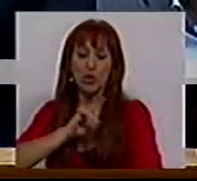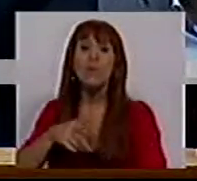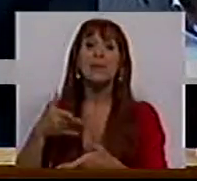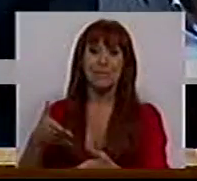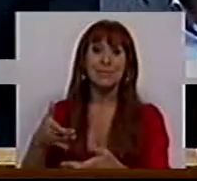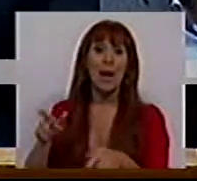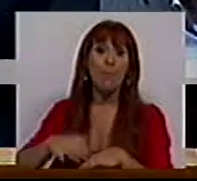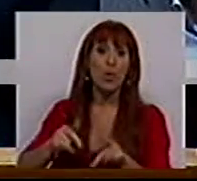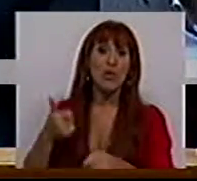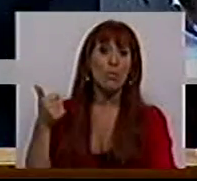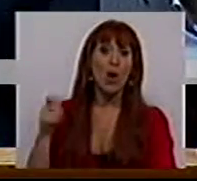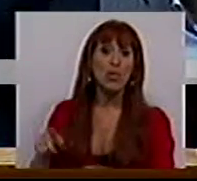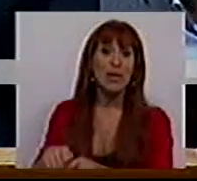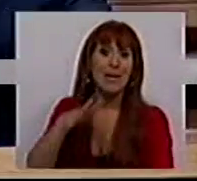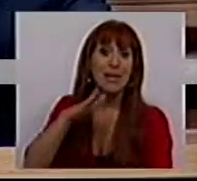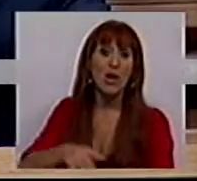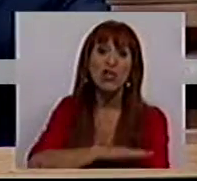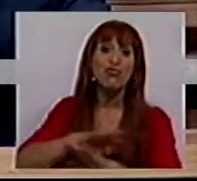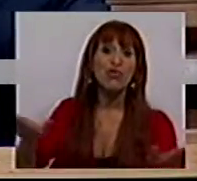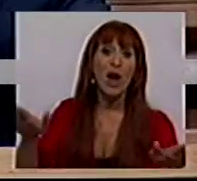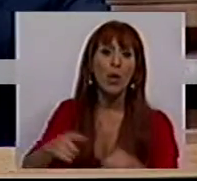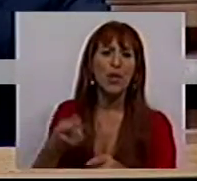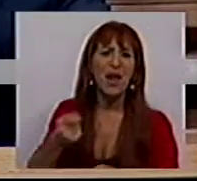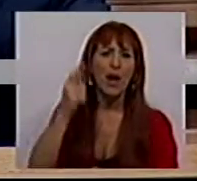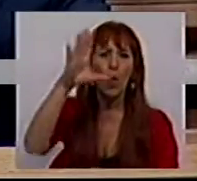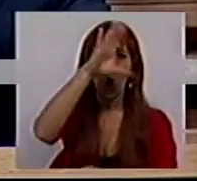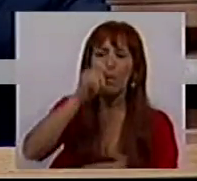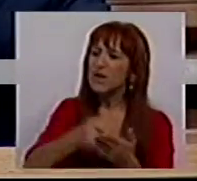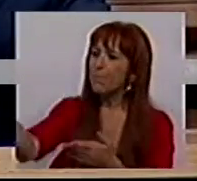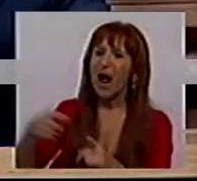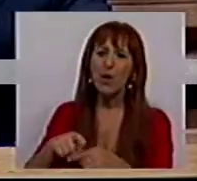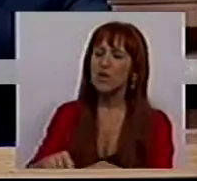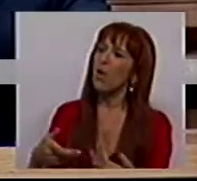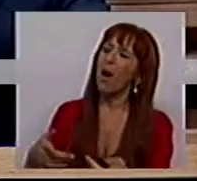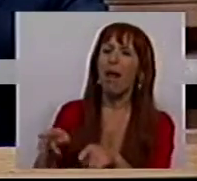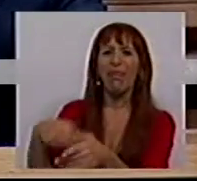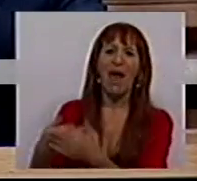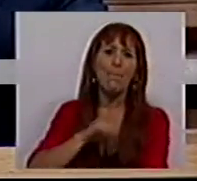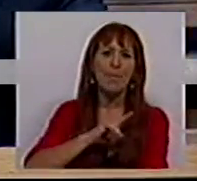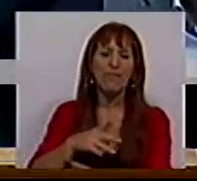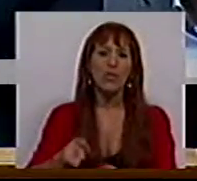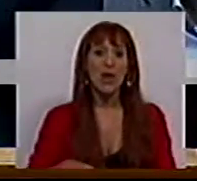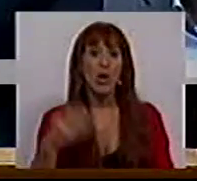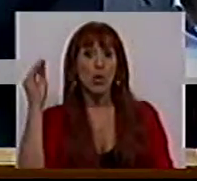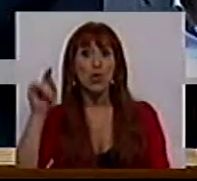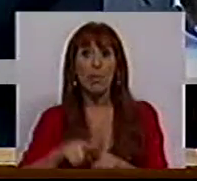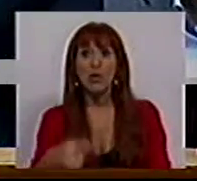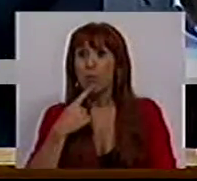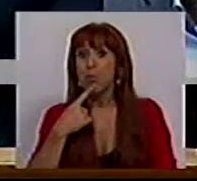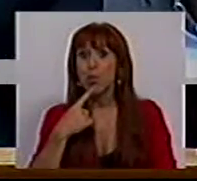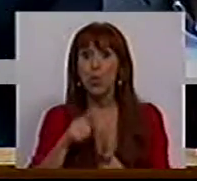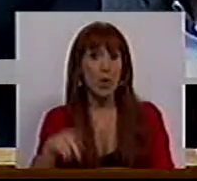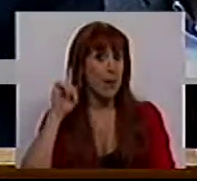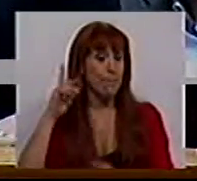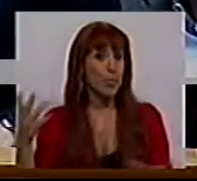E sim, é por isso que o Bloco de Esquerda diz que chega do dinheiro público a pagar os desmandos privados e que os bancos são